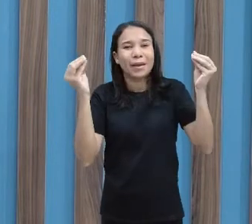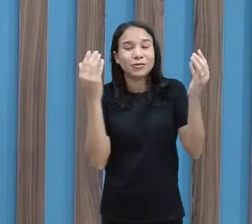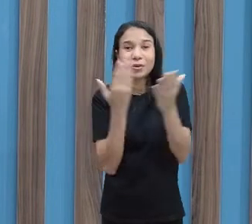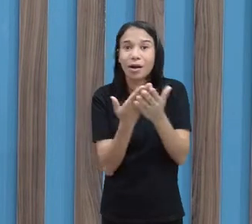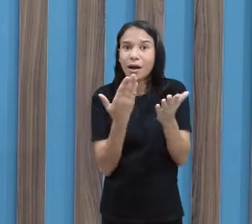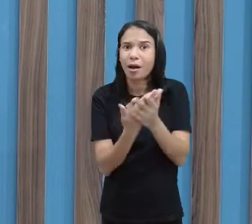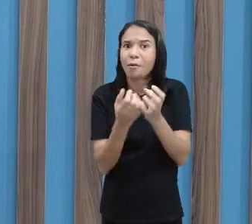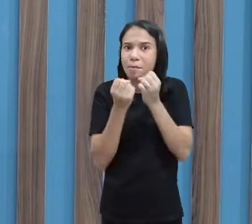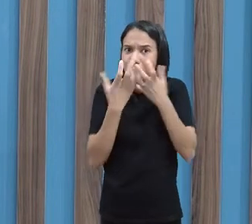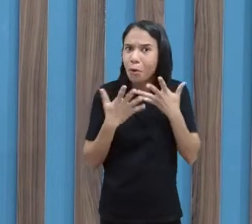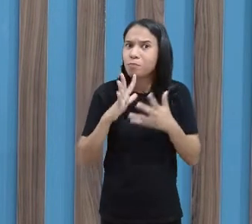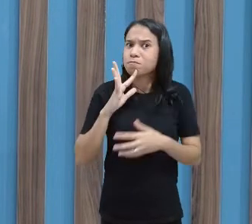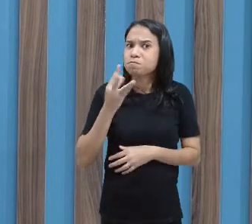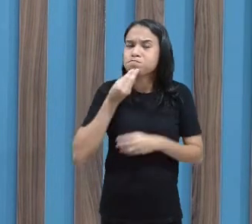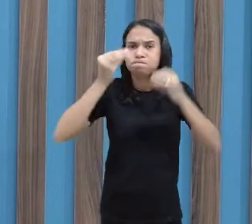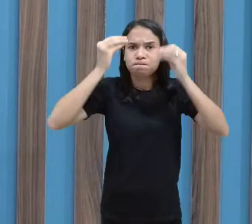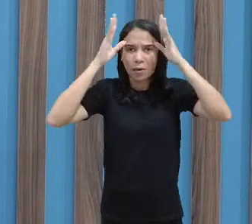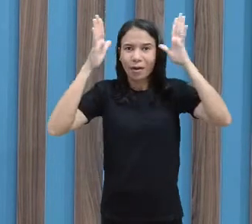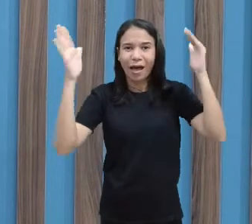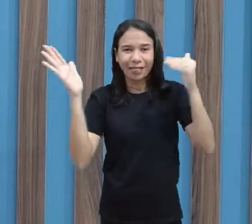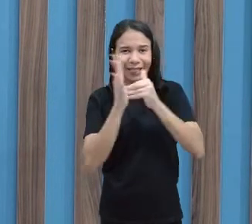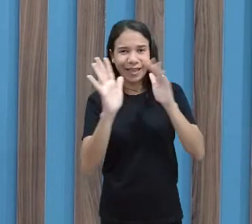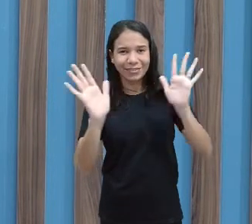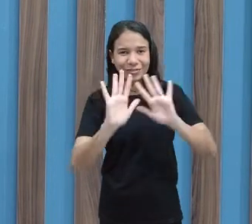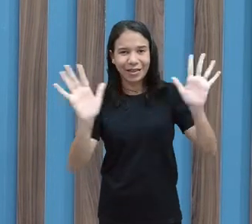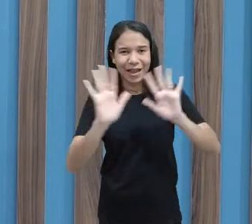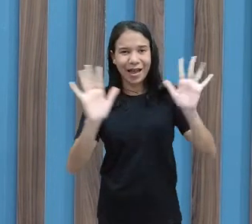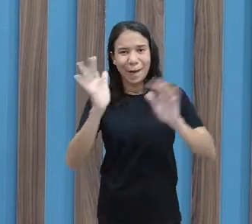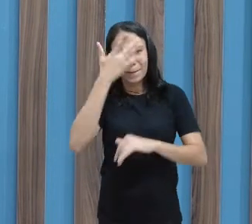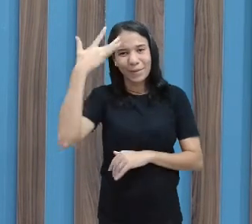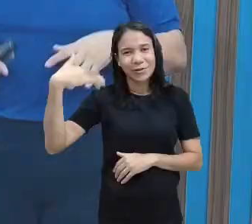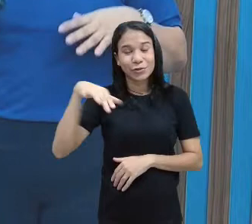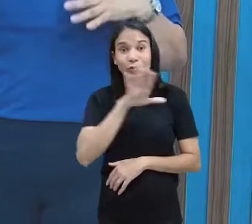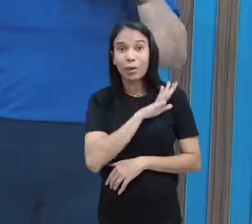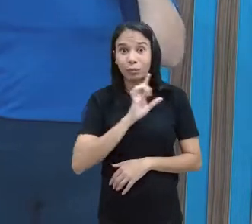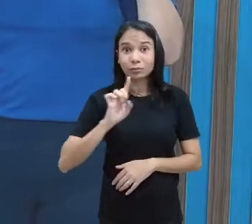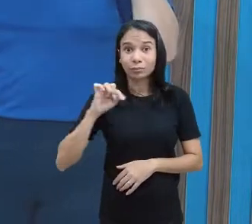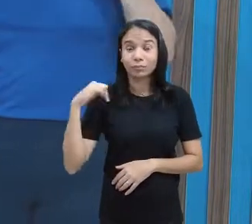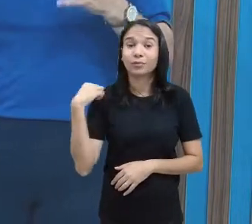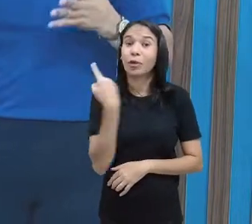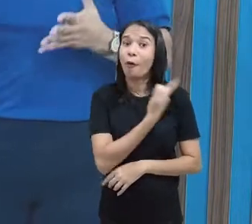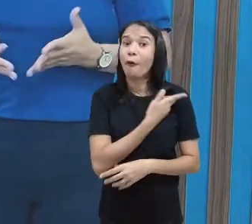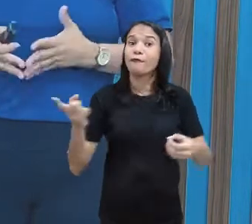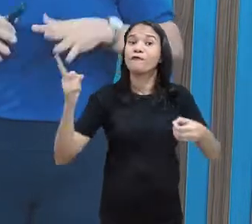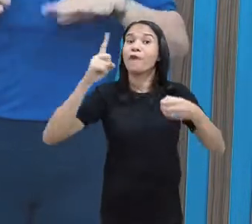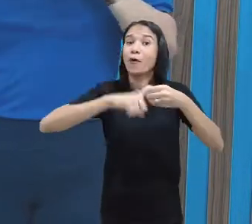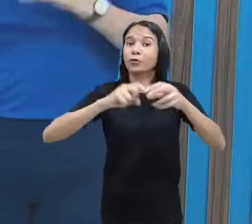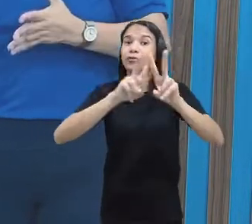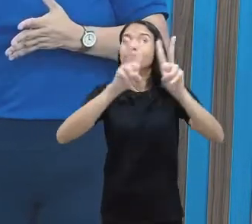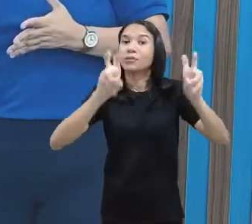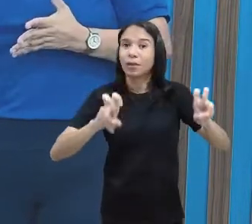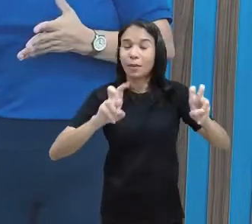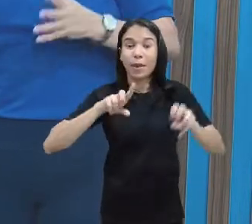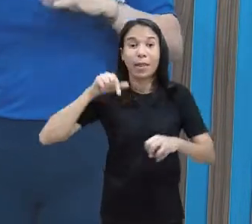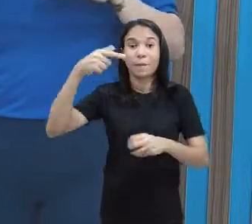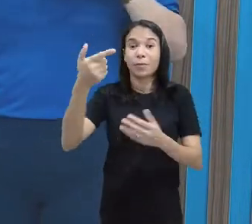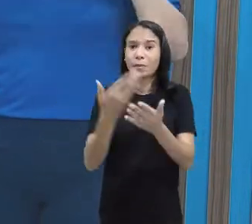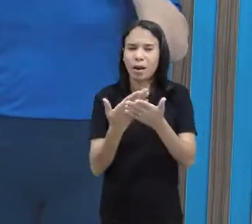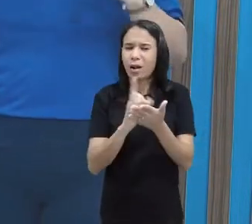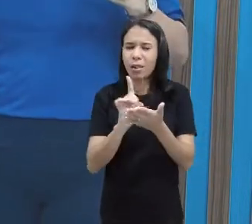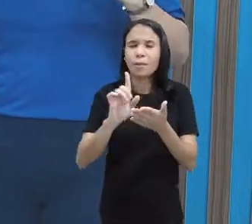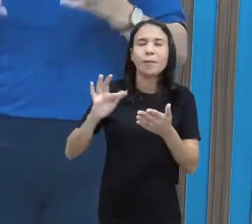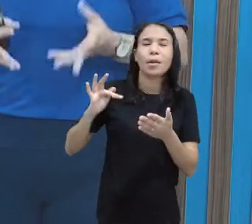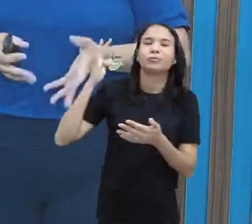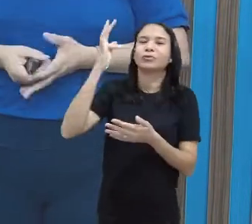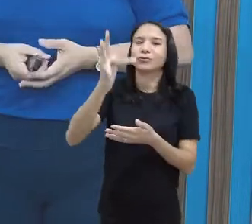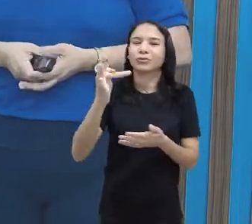aula teve muito conhecimento. Até mais, pessoal. Tchau, minha gente. A gente volta a esse tema, não na próxima aula, mas